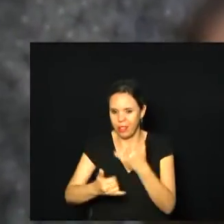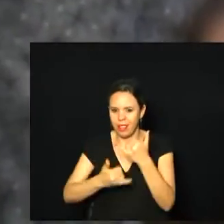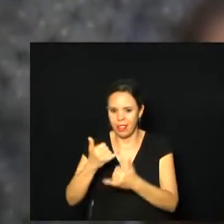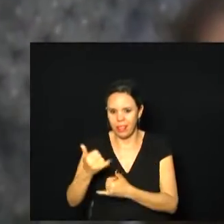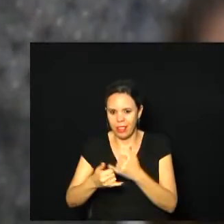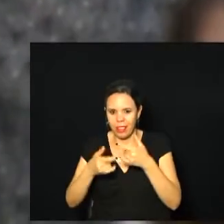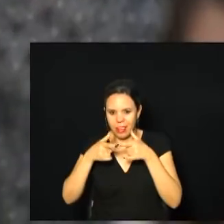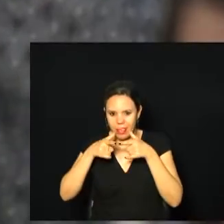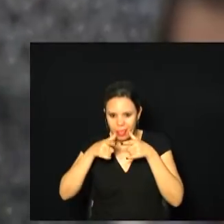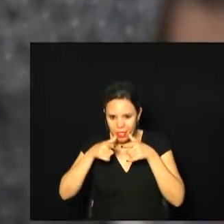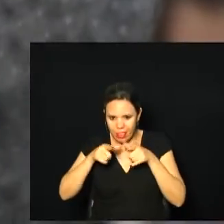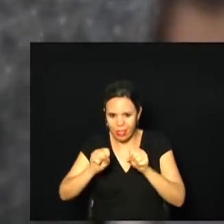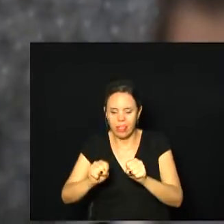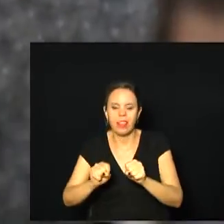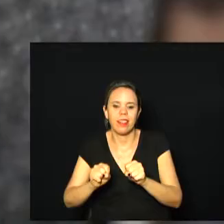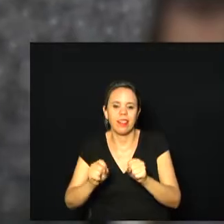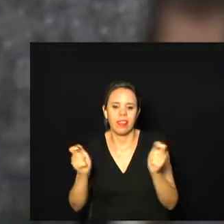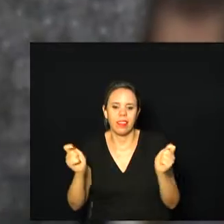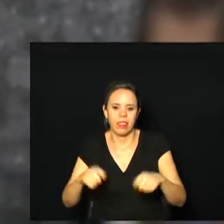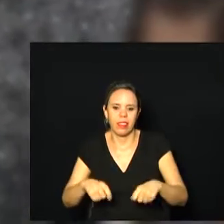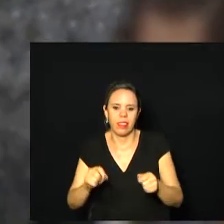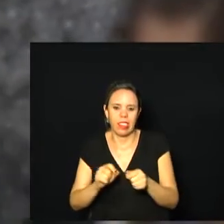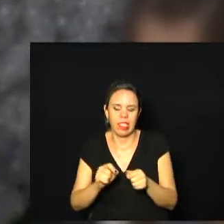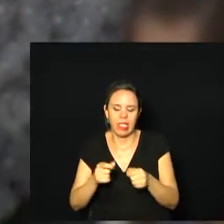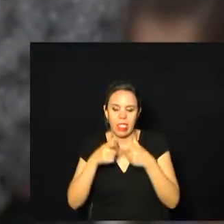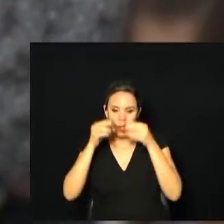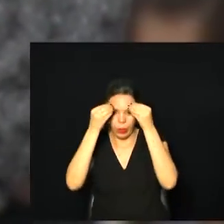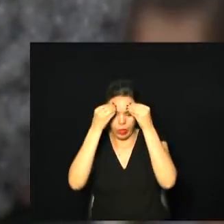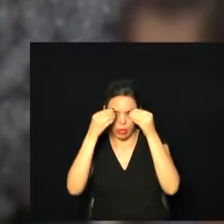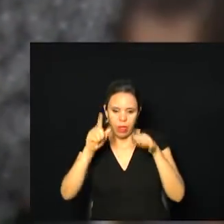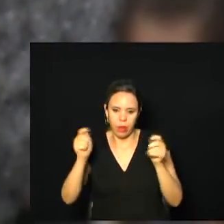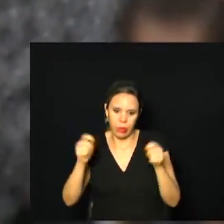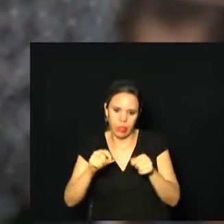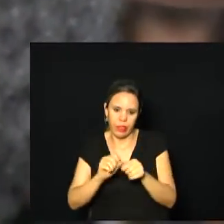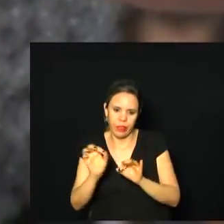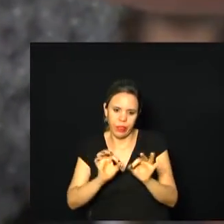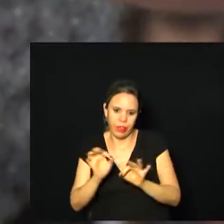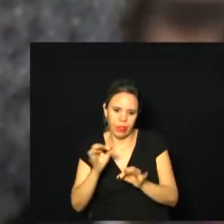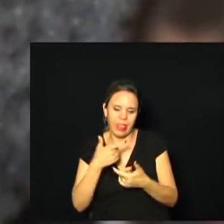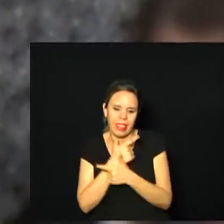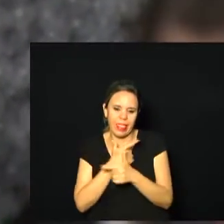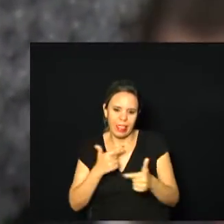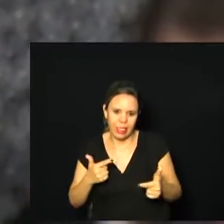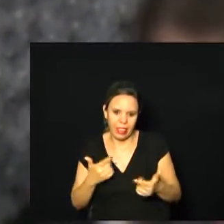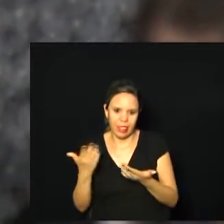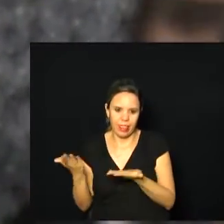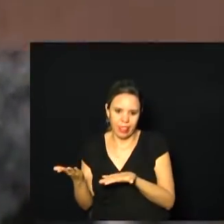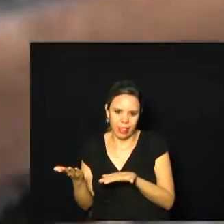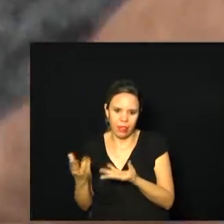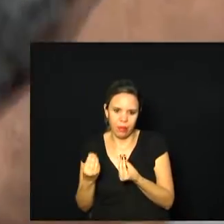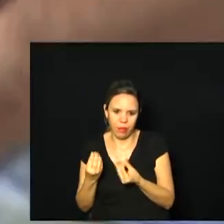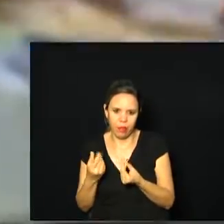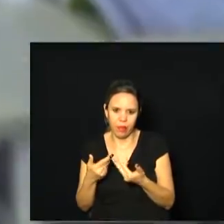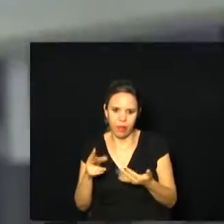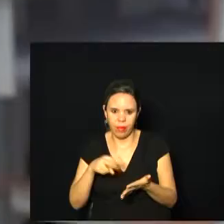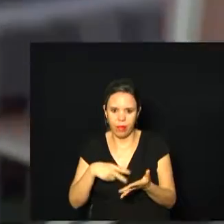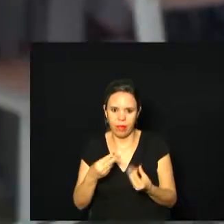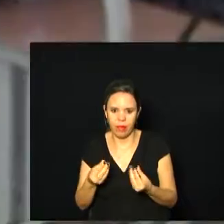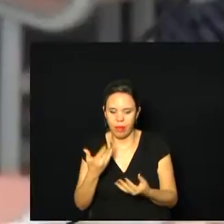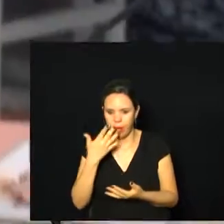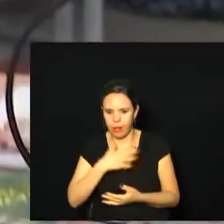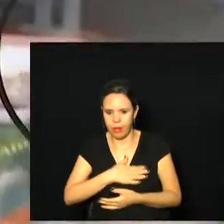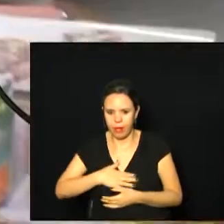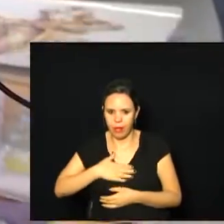com a linguagem que é possível ser feita, né? E é um livro bem engraçado e que sai bastante. As